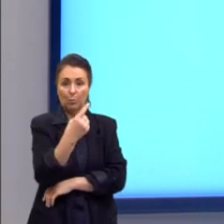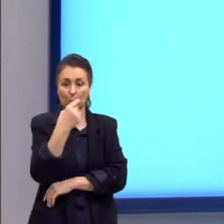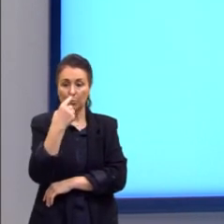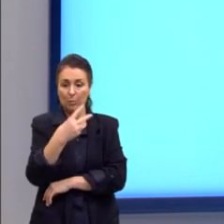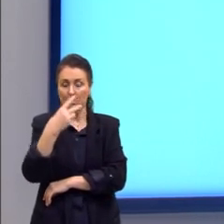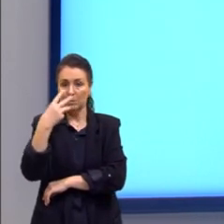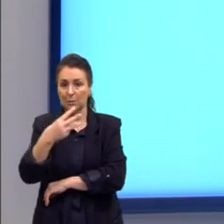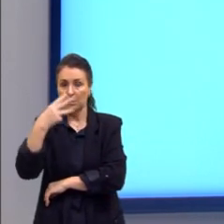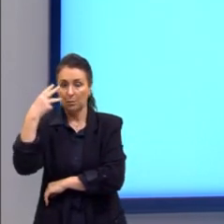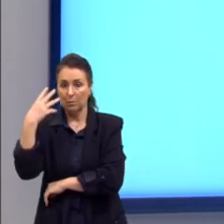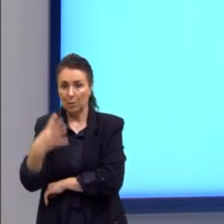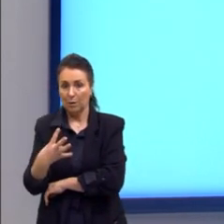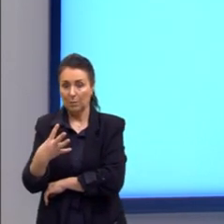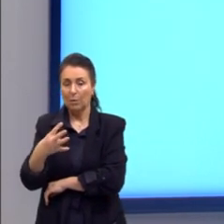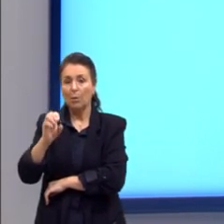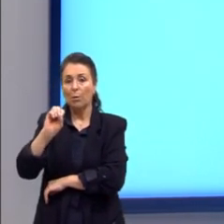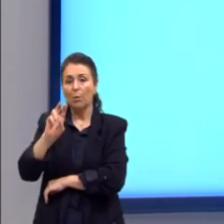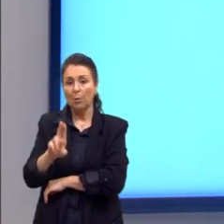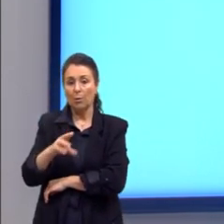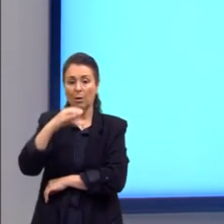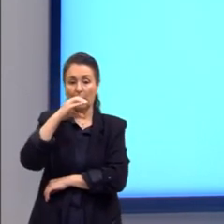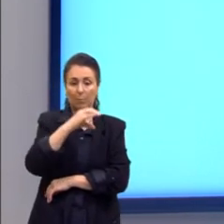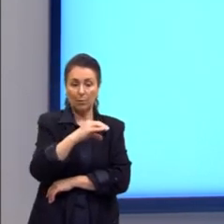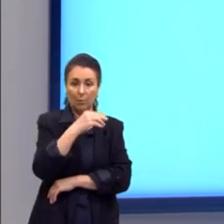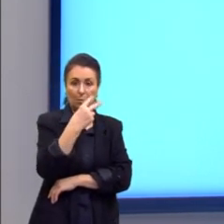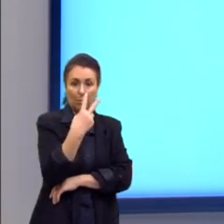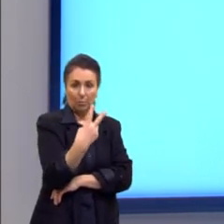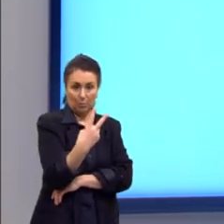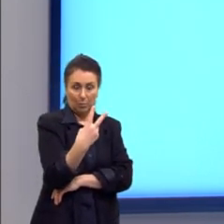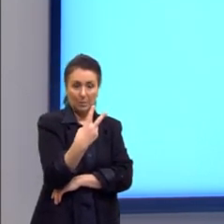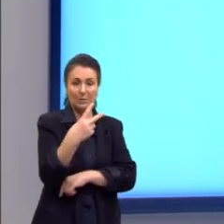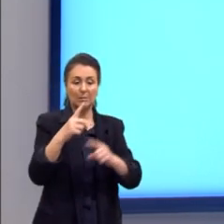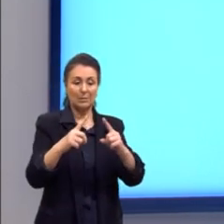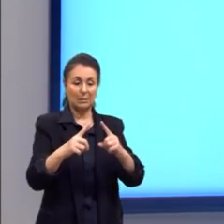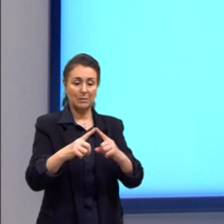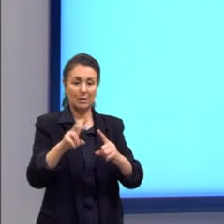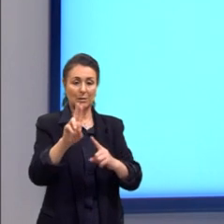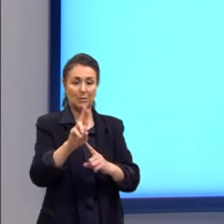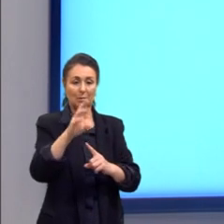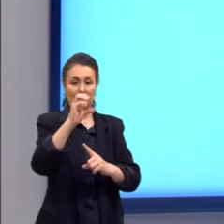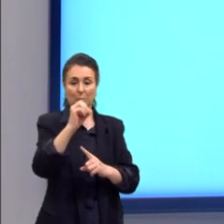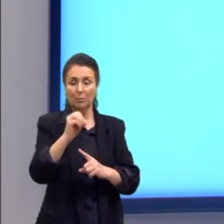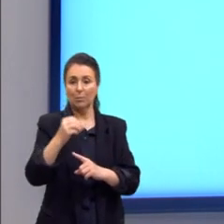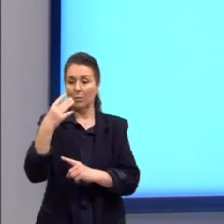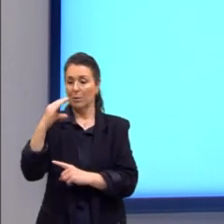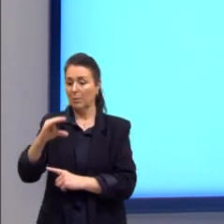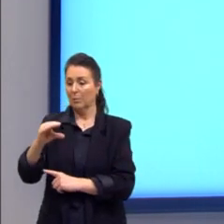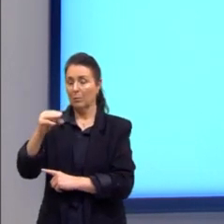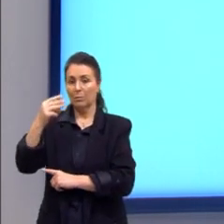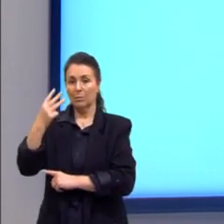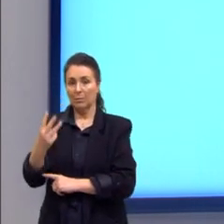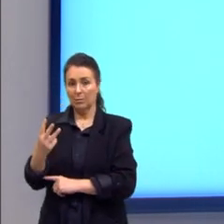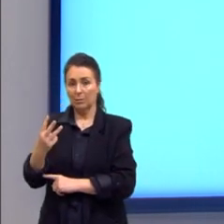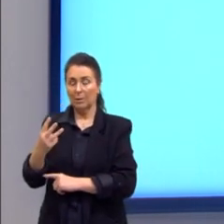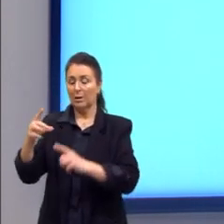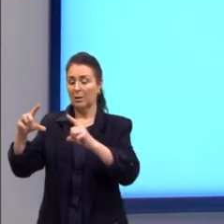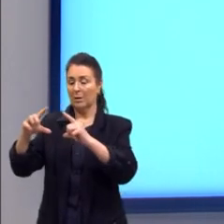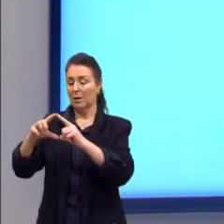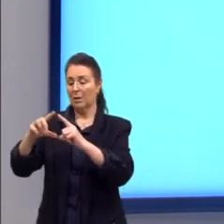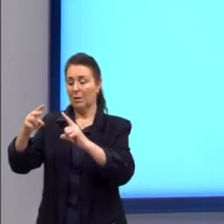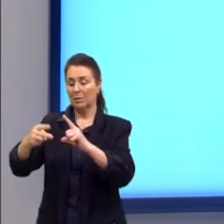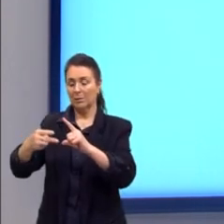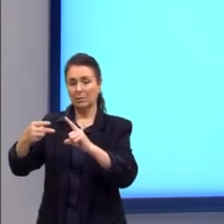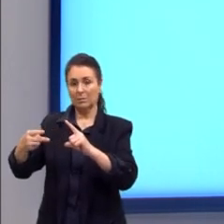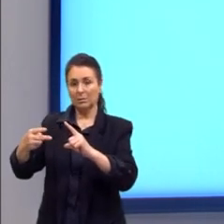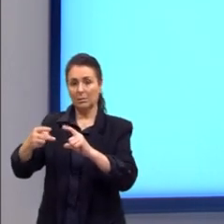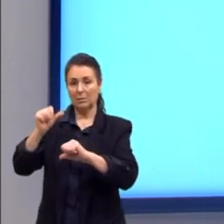três quatro ou seja no carbono 2 eu tenho a minha acetona ou Ana e no carbono 3 eu tenho a minha insaturação